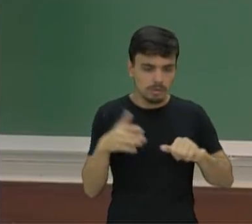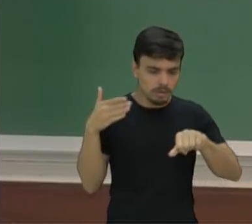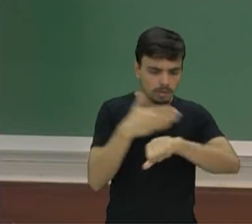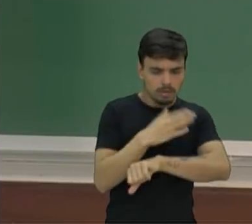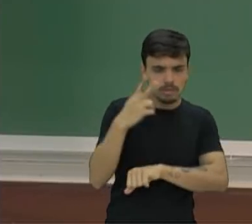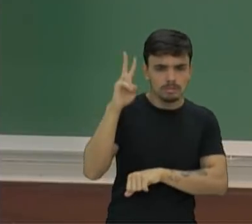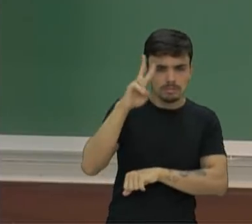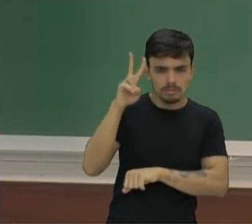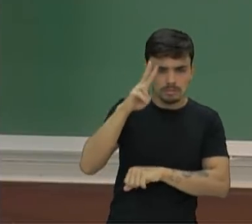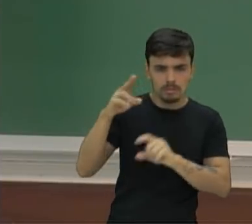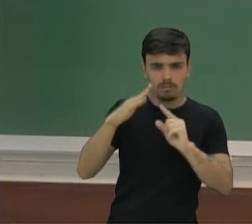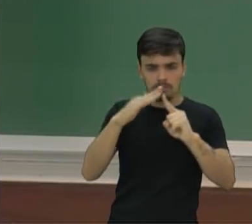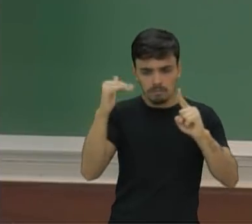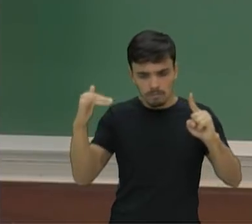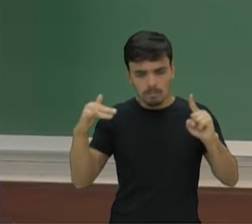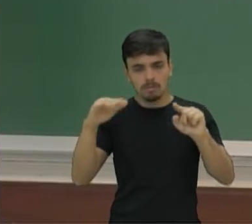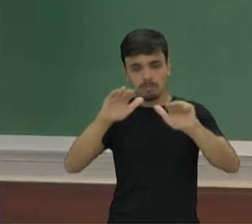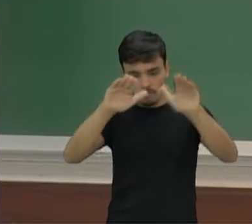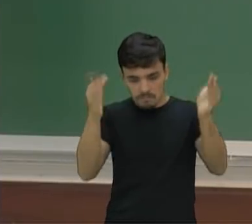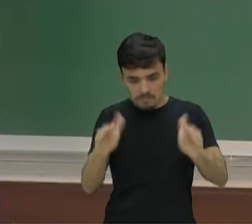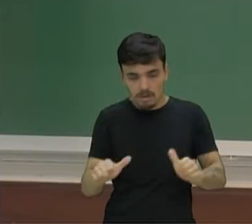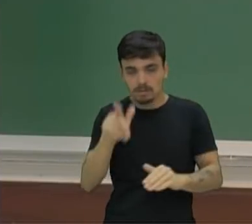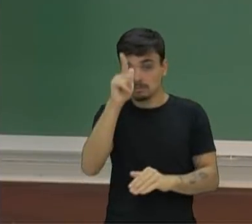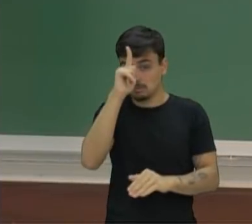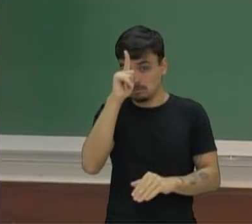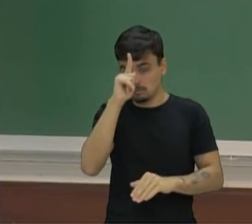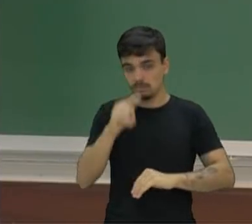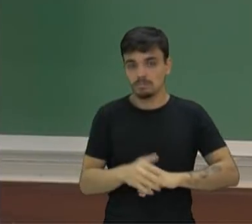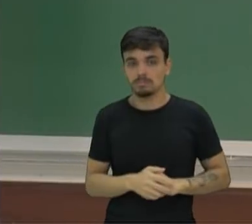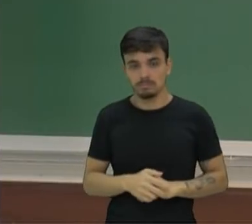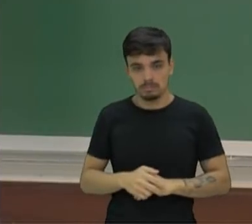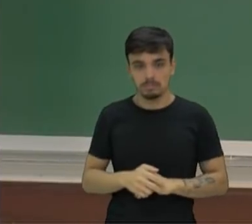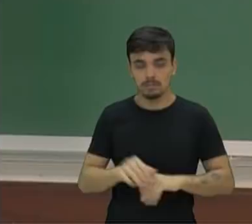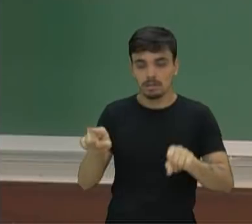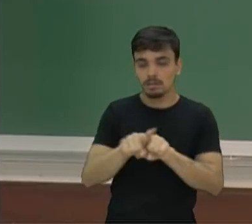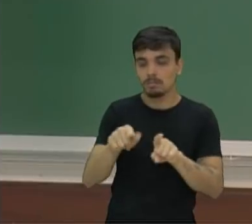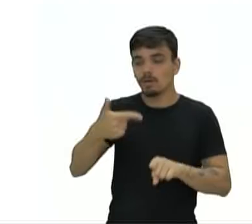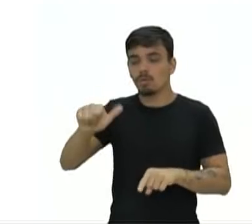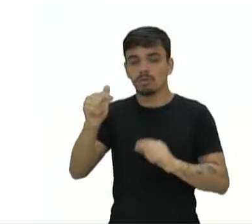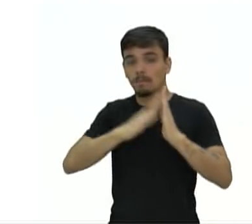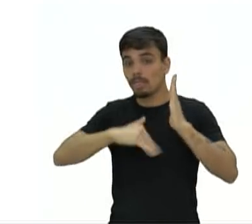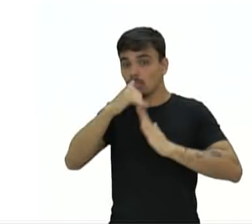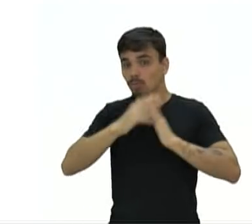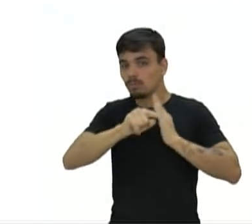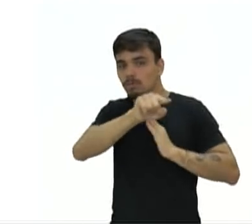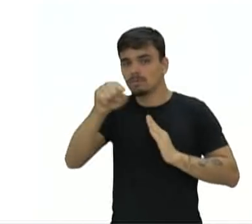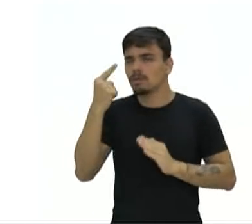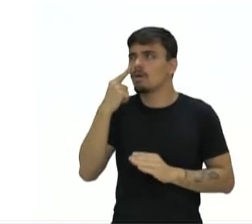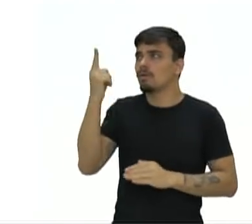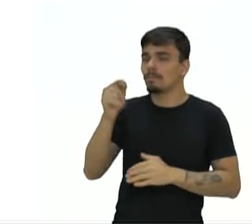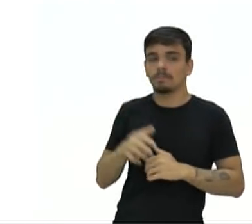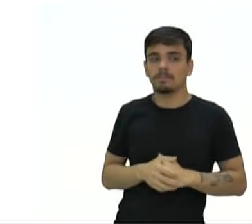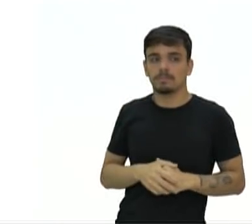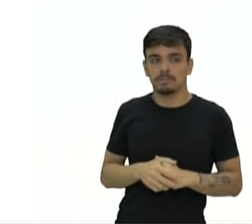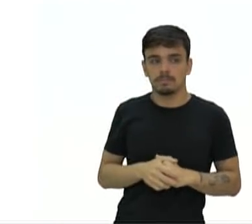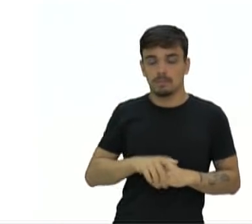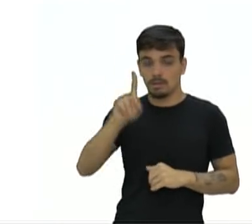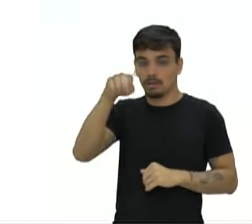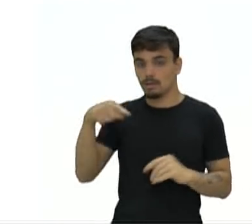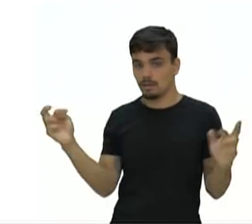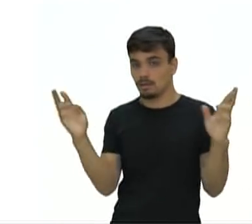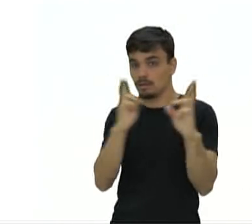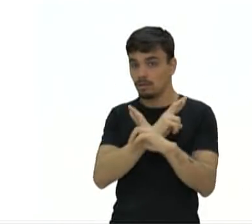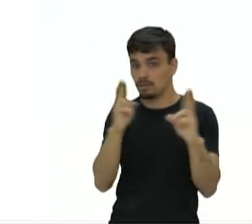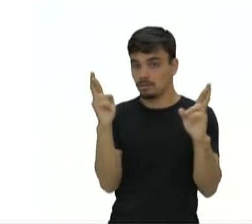como os famosos vasos gregos. Trago mais uma pintura para vocês, e ela está